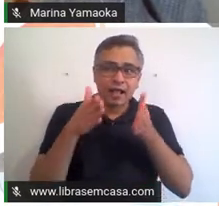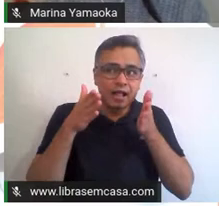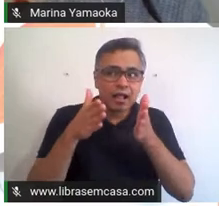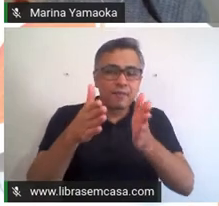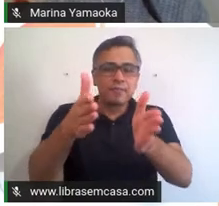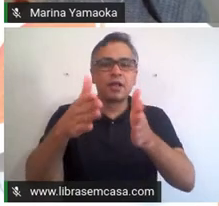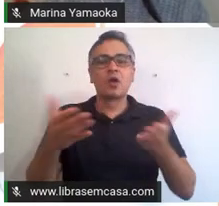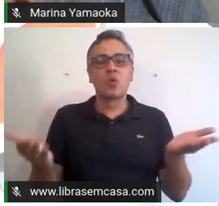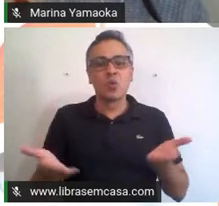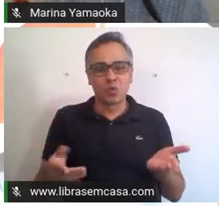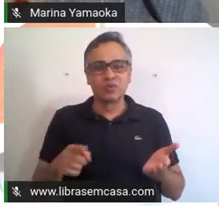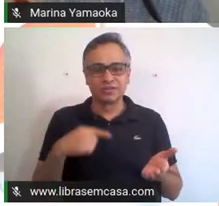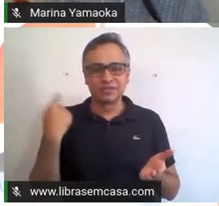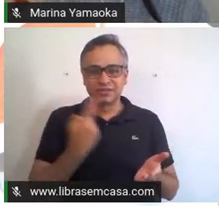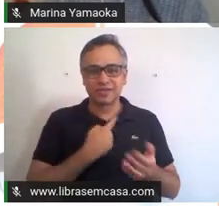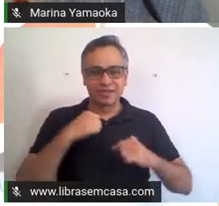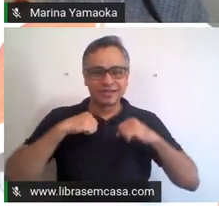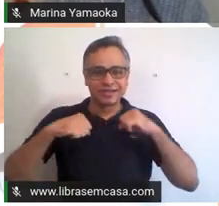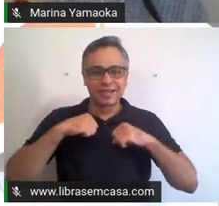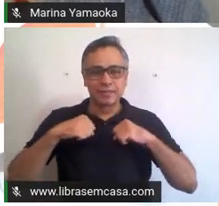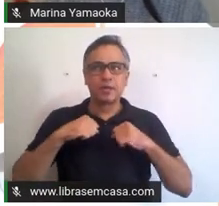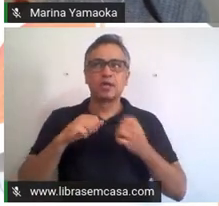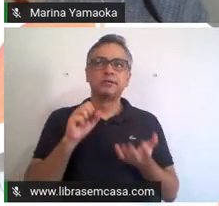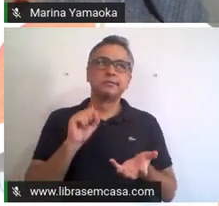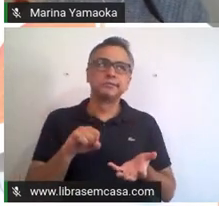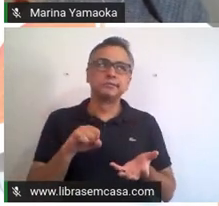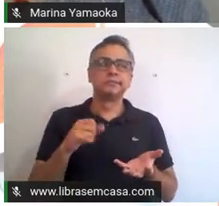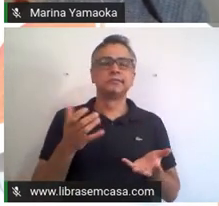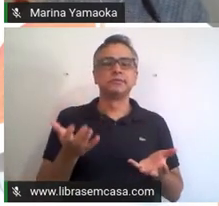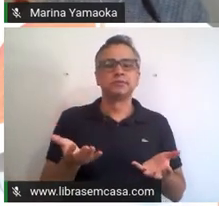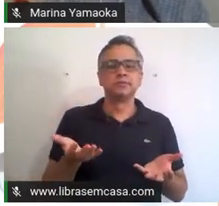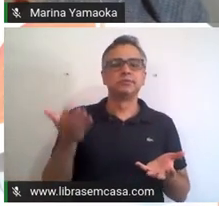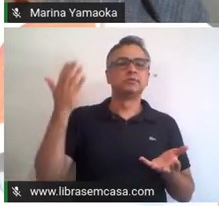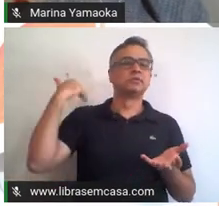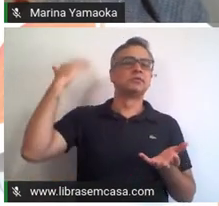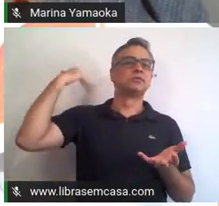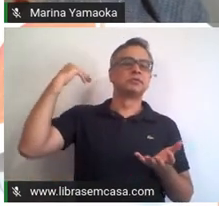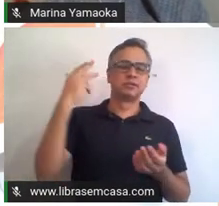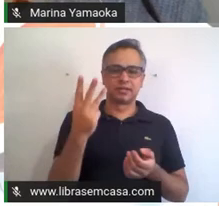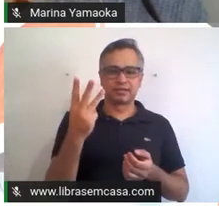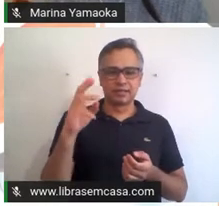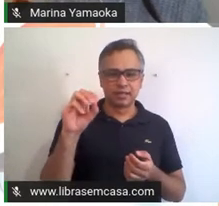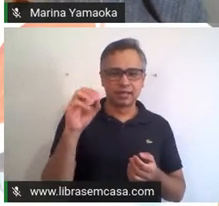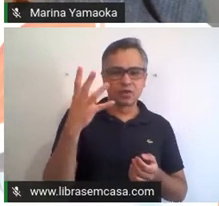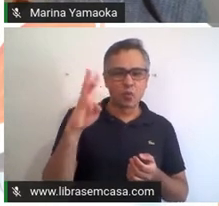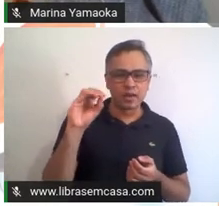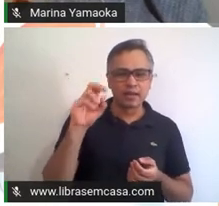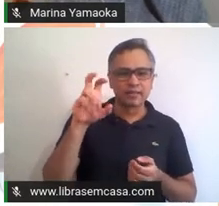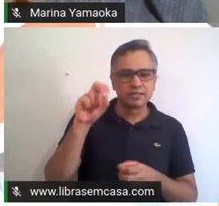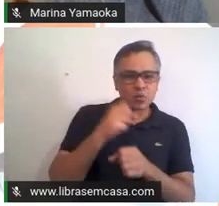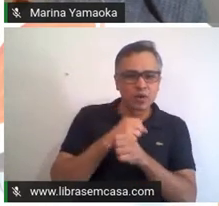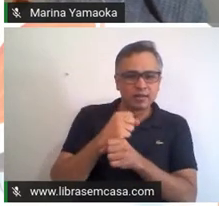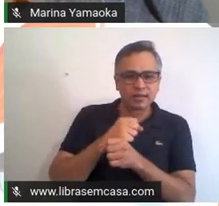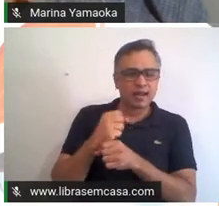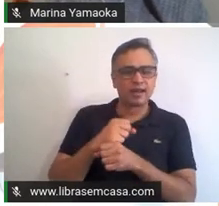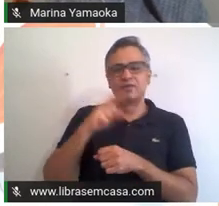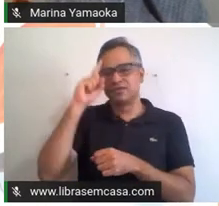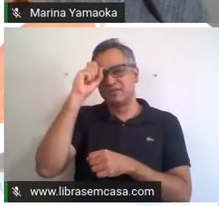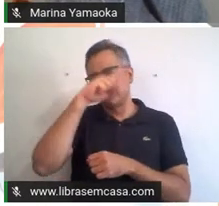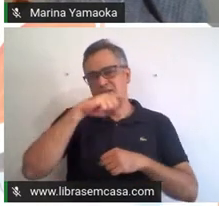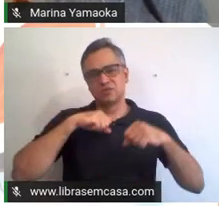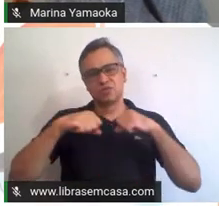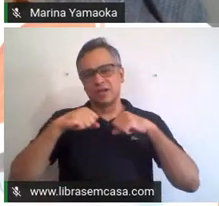debates como esse que a gente tem hoje, ia ser muito difícil de serem feitos 30, 40 ou 50 anos atrás. A humanidade